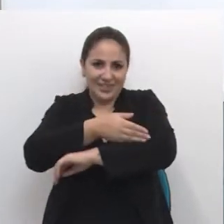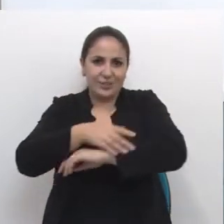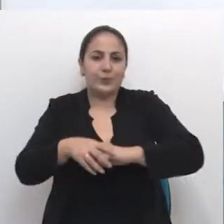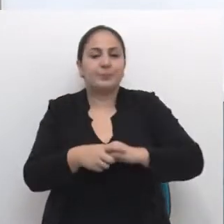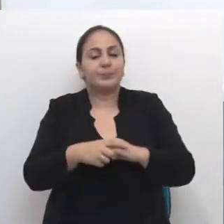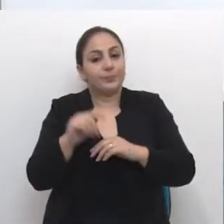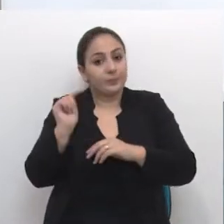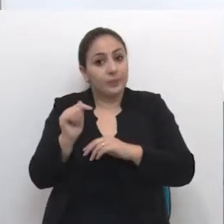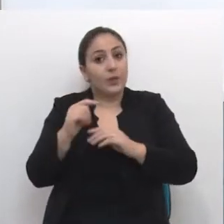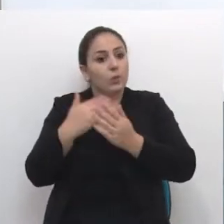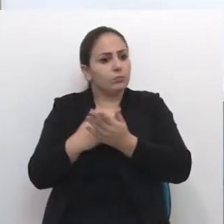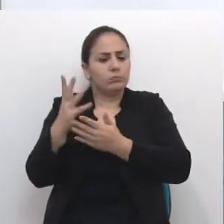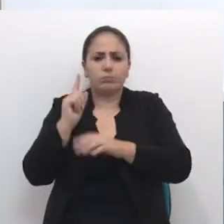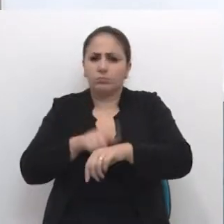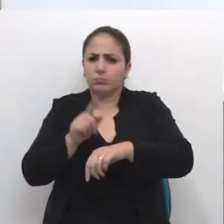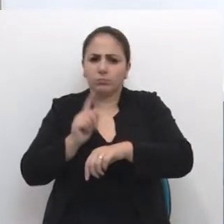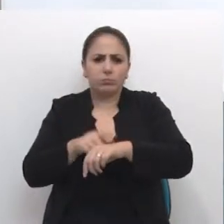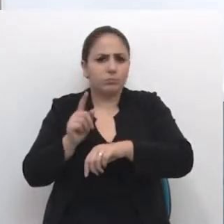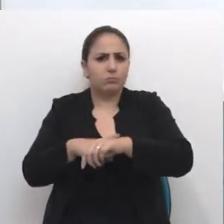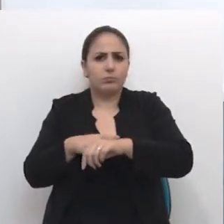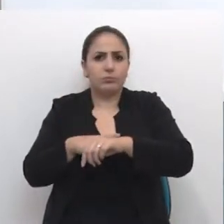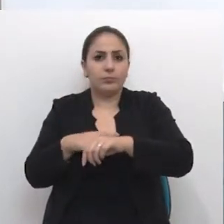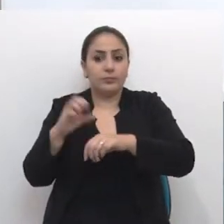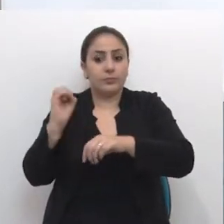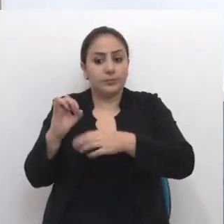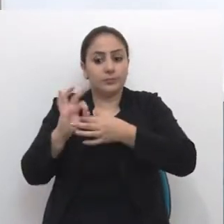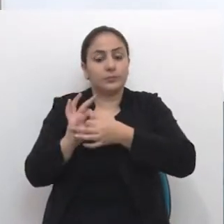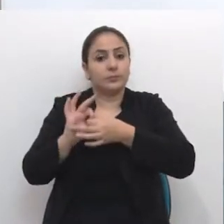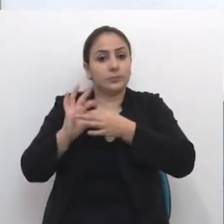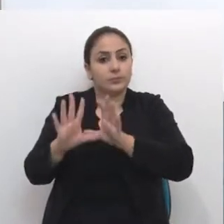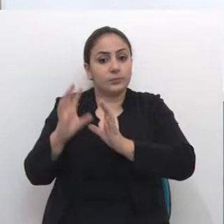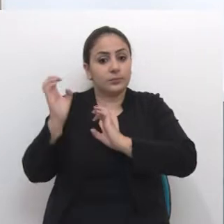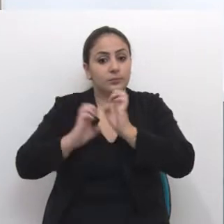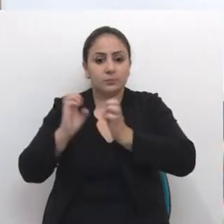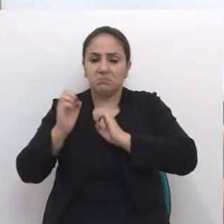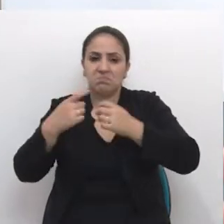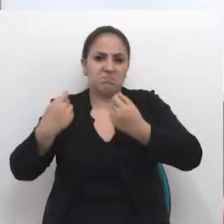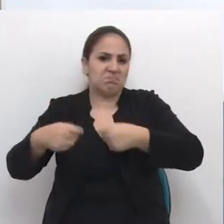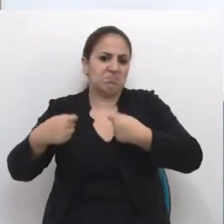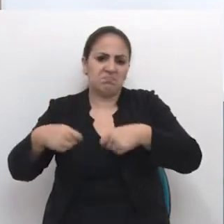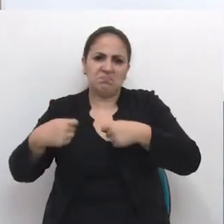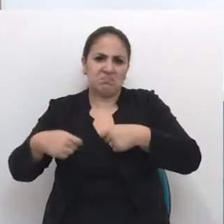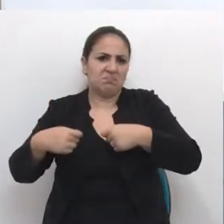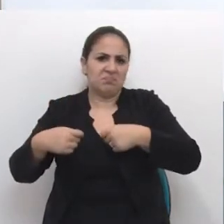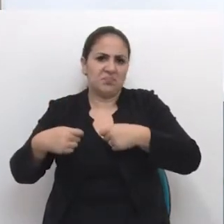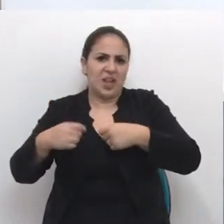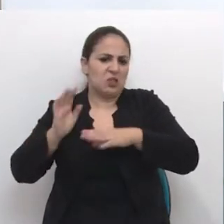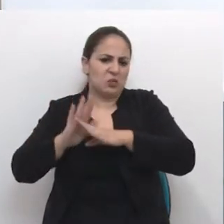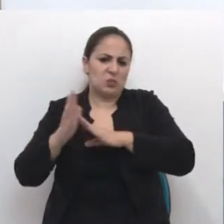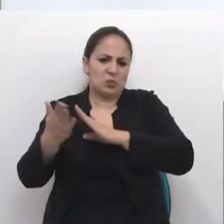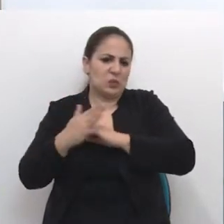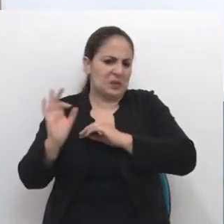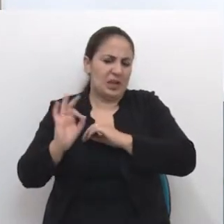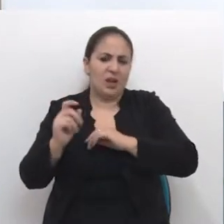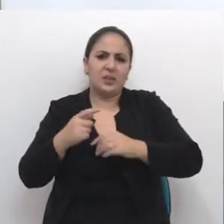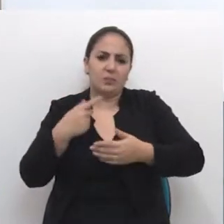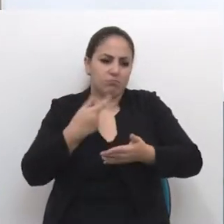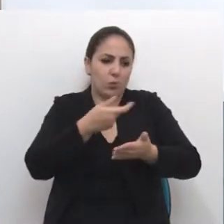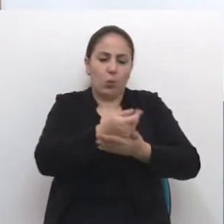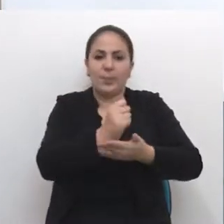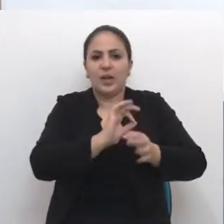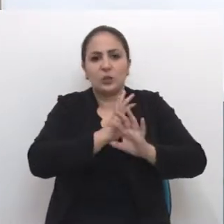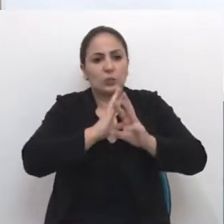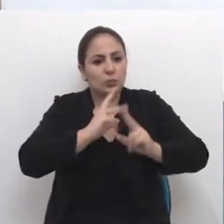vai imediatamente, assim que liberarem, é um empresário que não precisa de subsídio nenhum, vai bancar as custas e